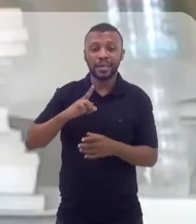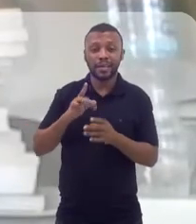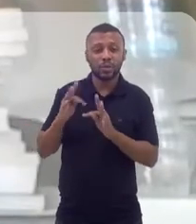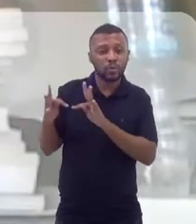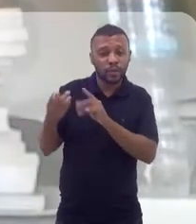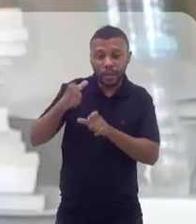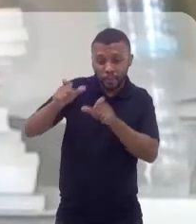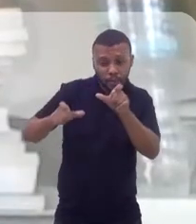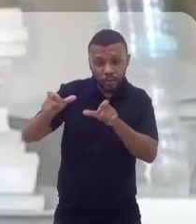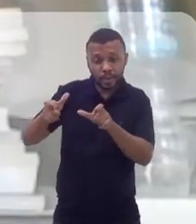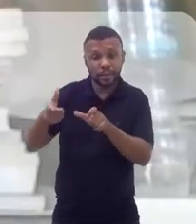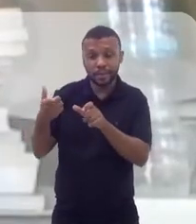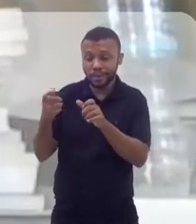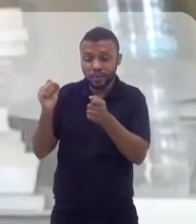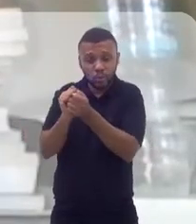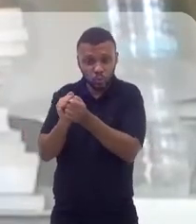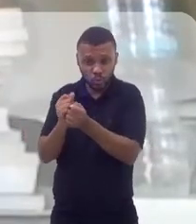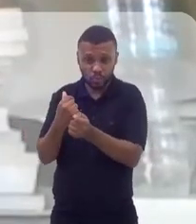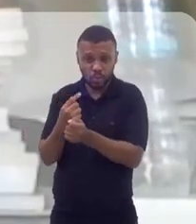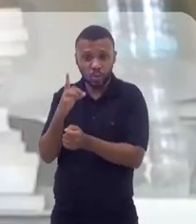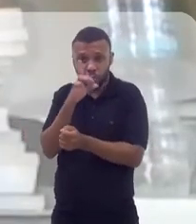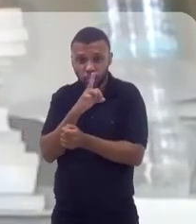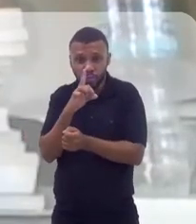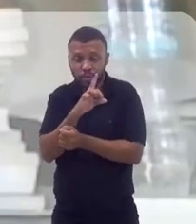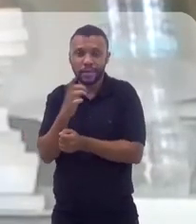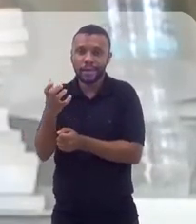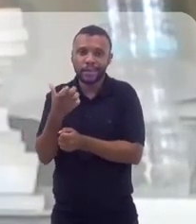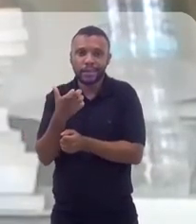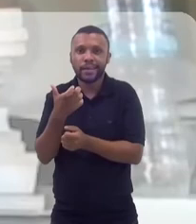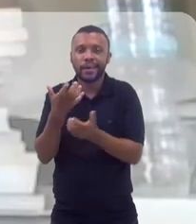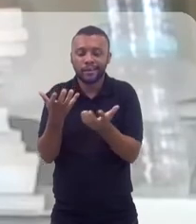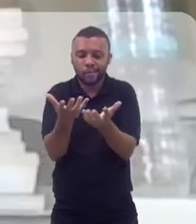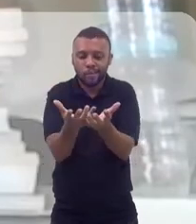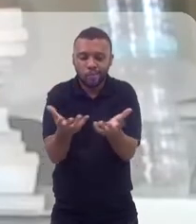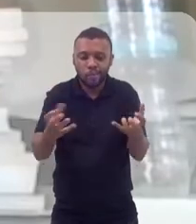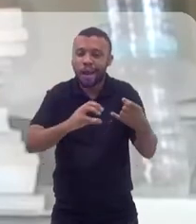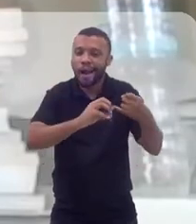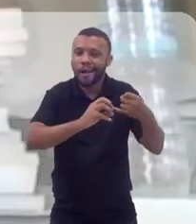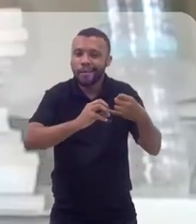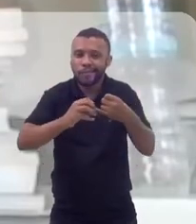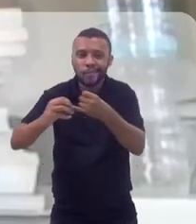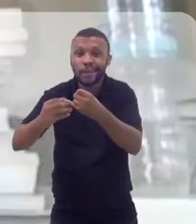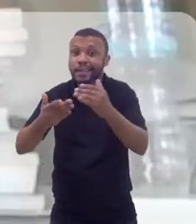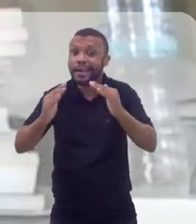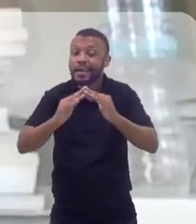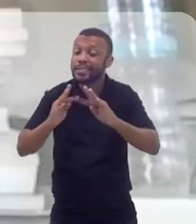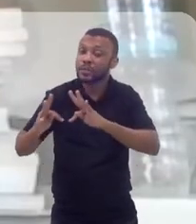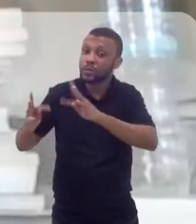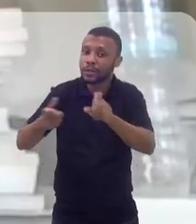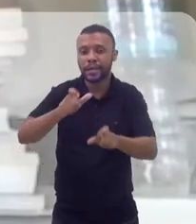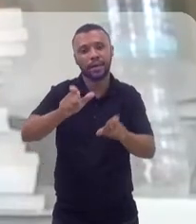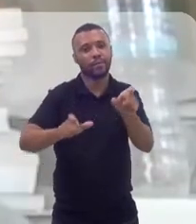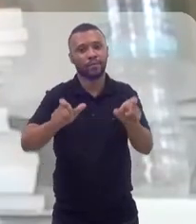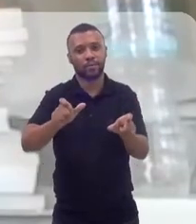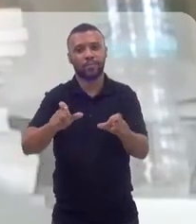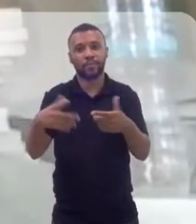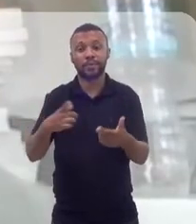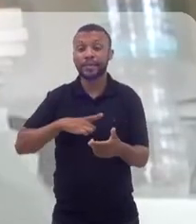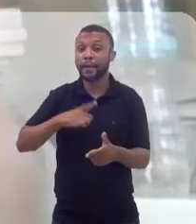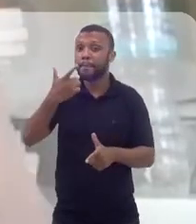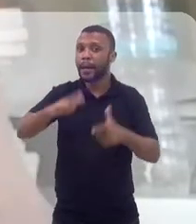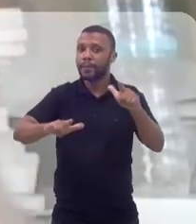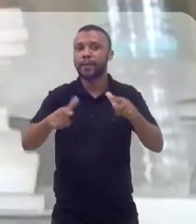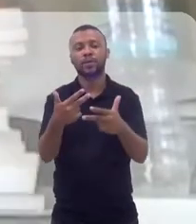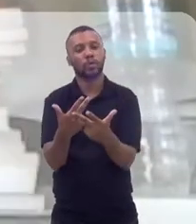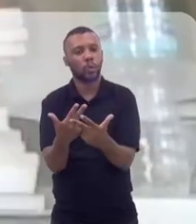pessoas que estavam à minha volta no último domingo, gostariam de comer uma feijoada na casa de todas aquelas pessoas que estavam ali, por exemplo. Então, envolve